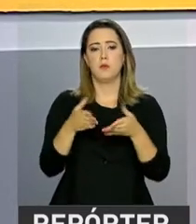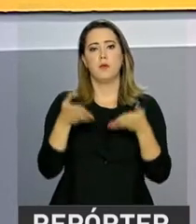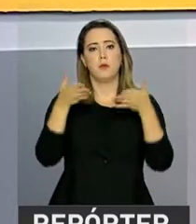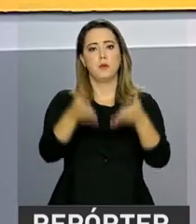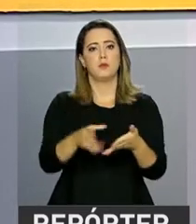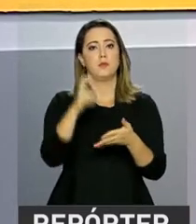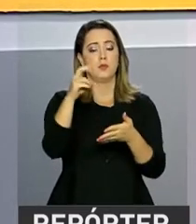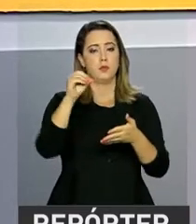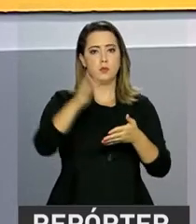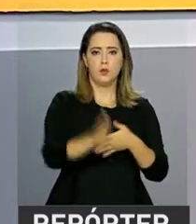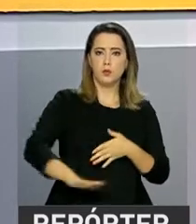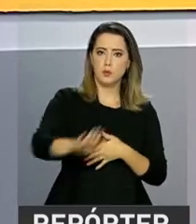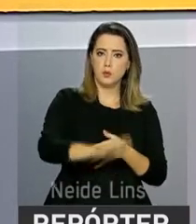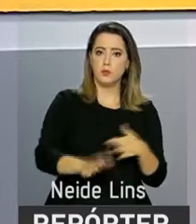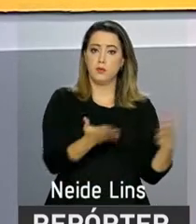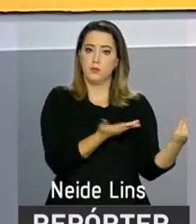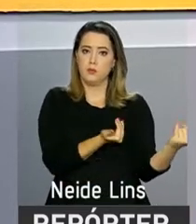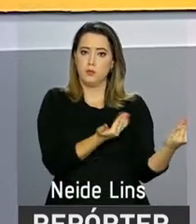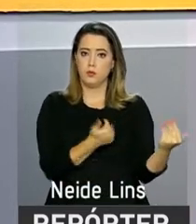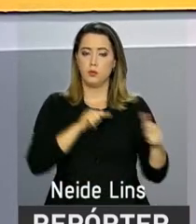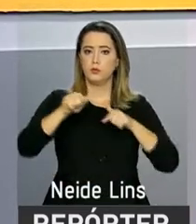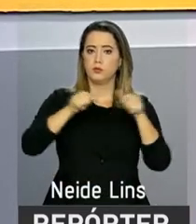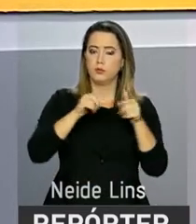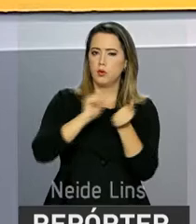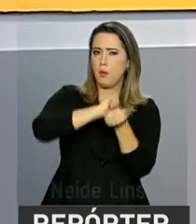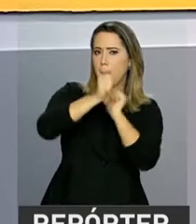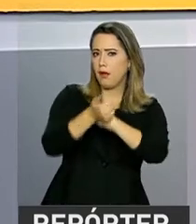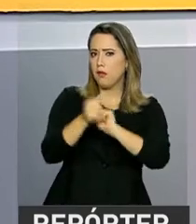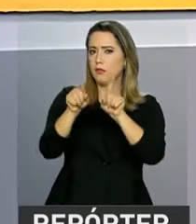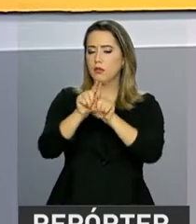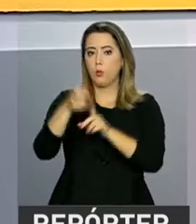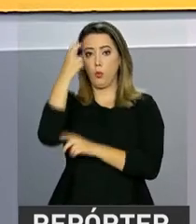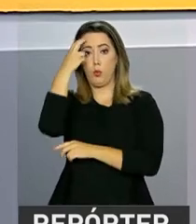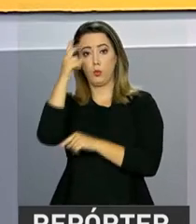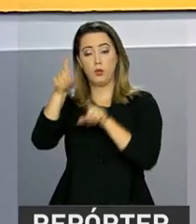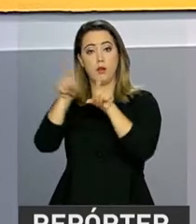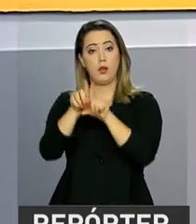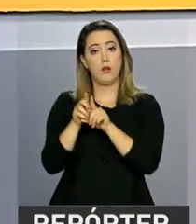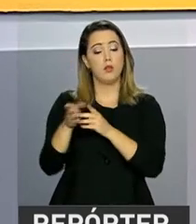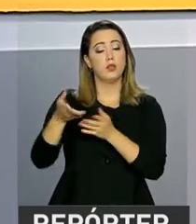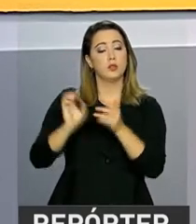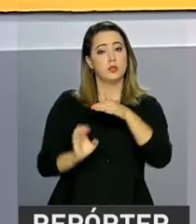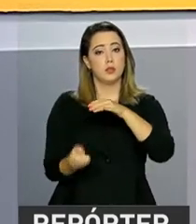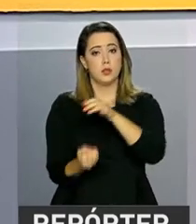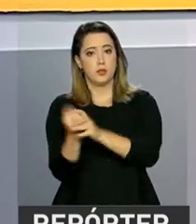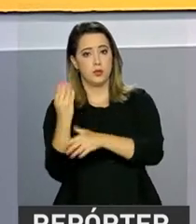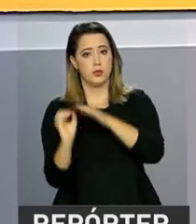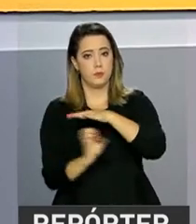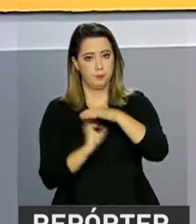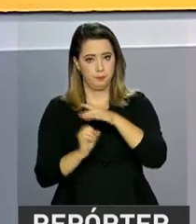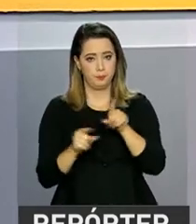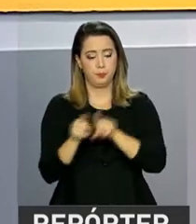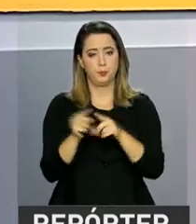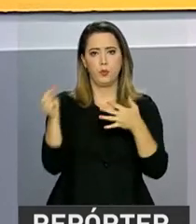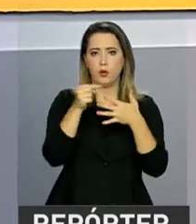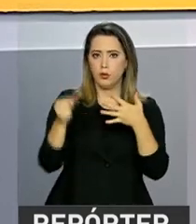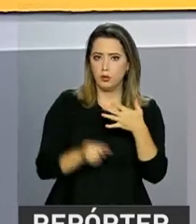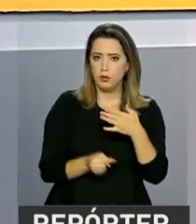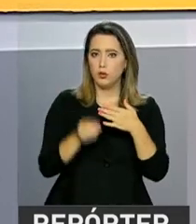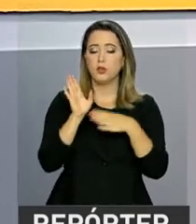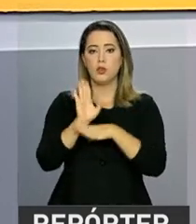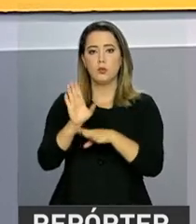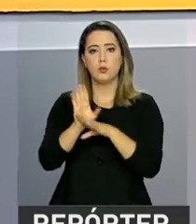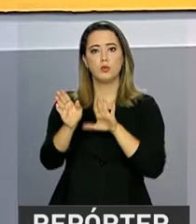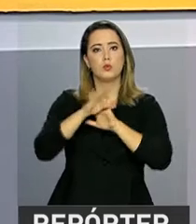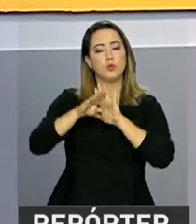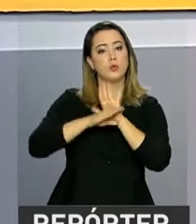50 mil crianças e adolescentes em atividades esportivas, culturais e de empreendedorismo. Entre as ações está o reforço do